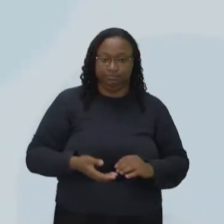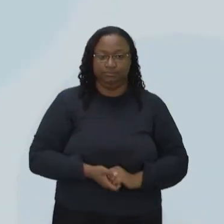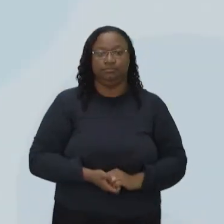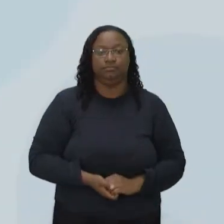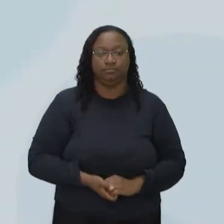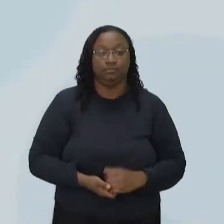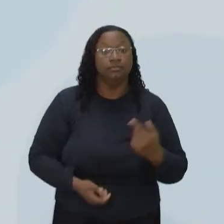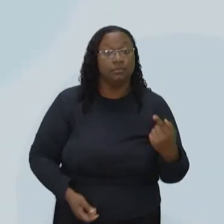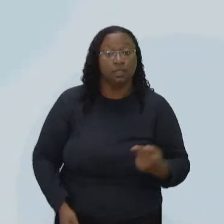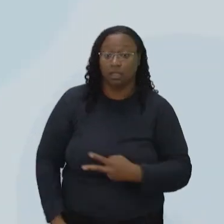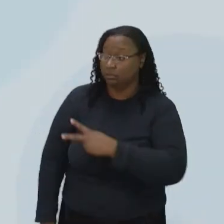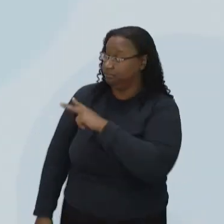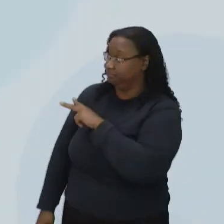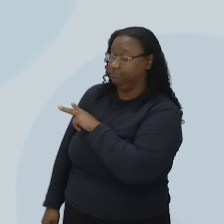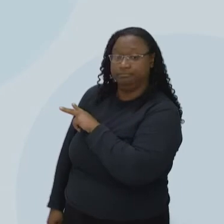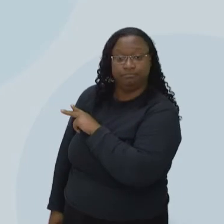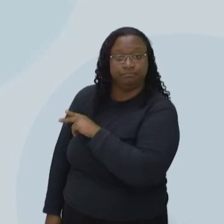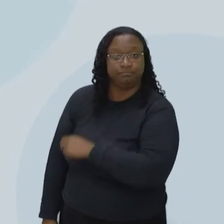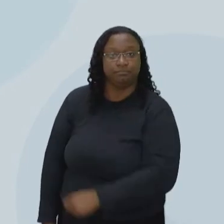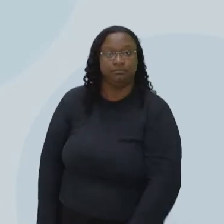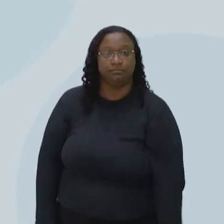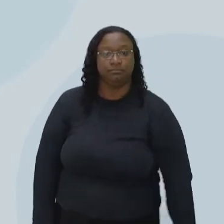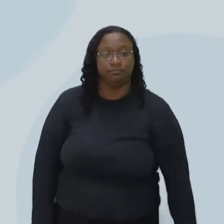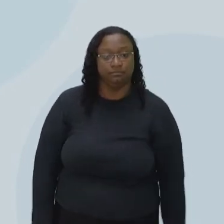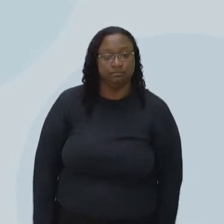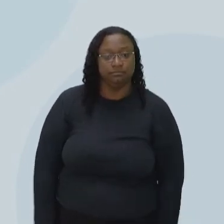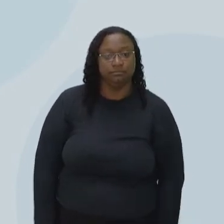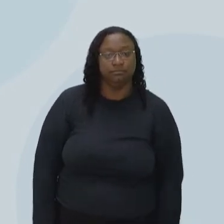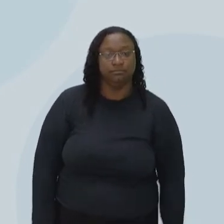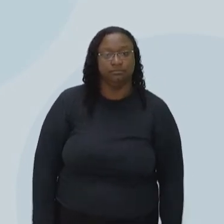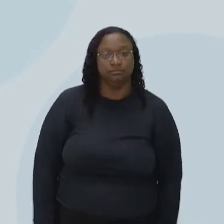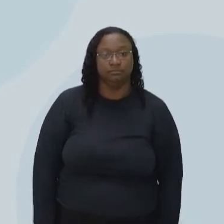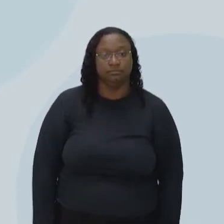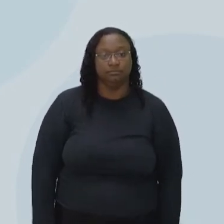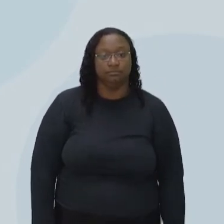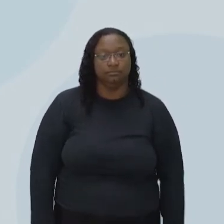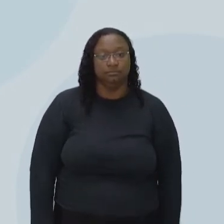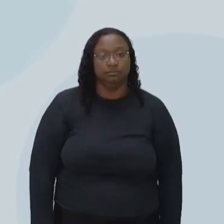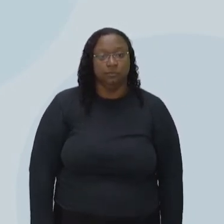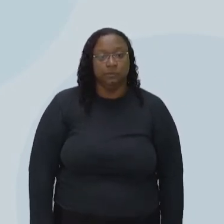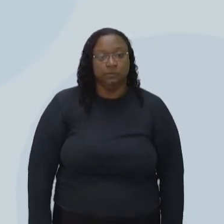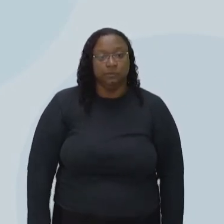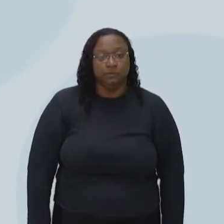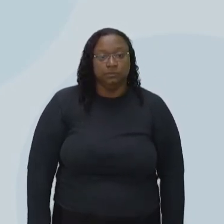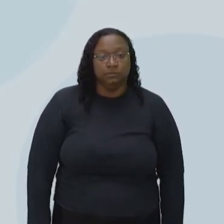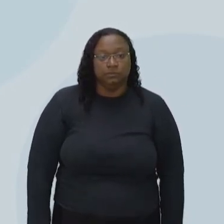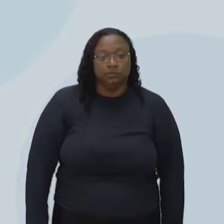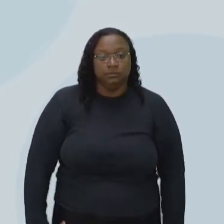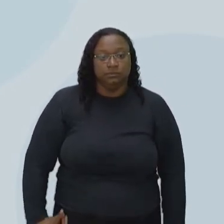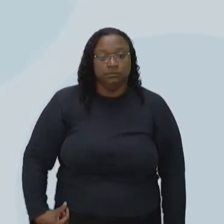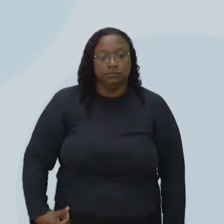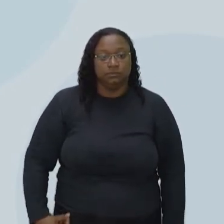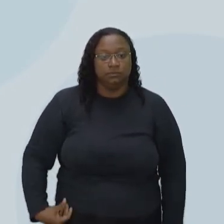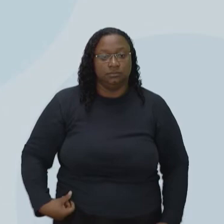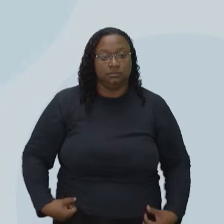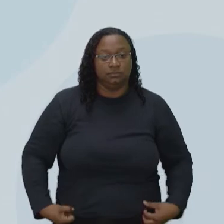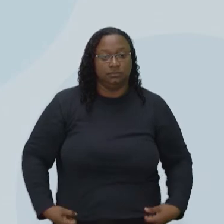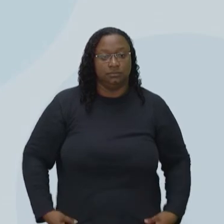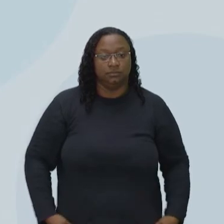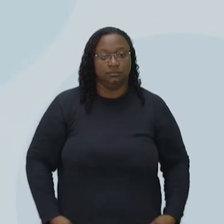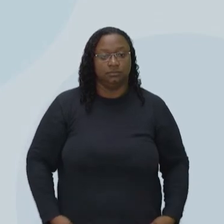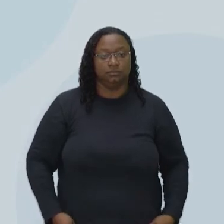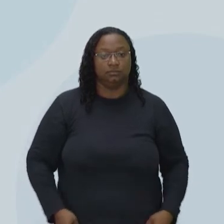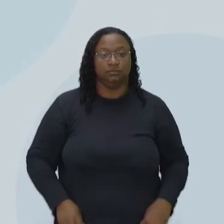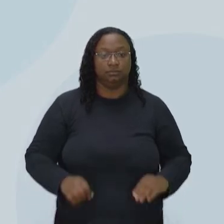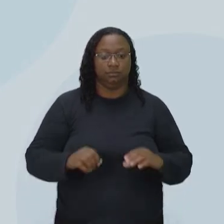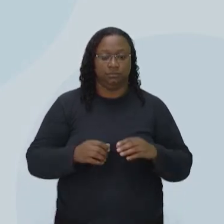Essa figura aí, eu vou considerar assim, um rótulo que tem 10 centímetros, ou